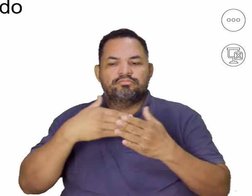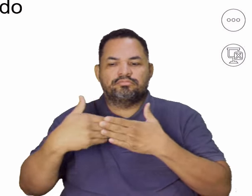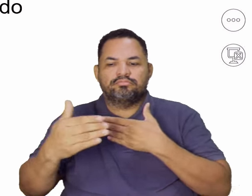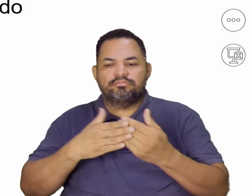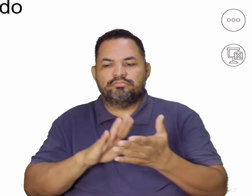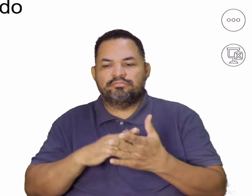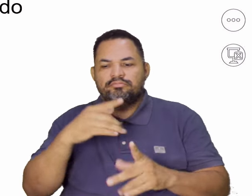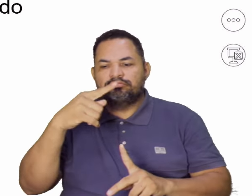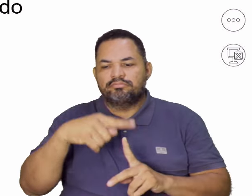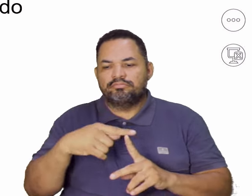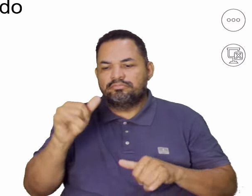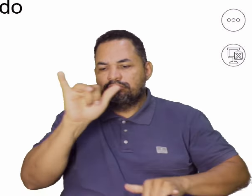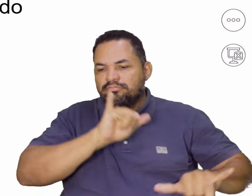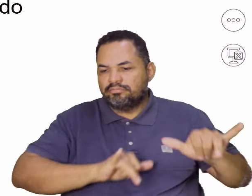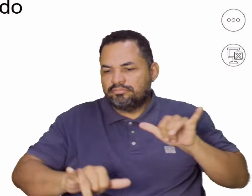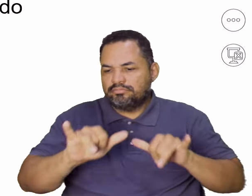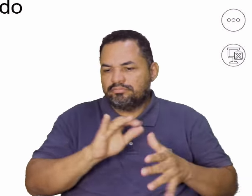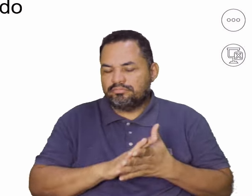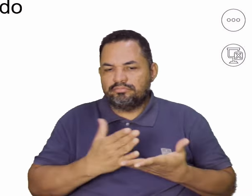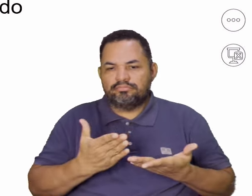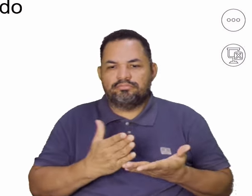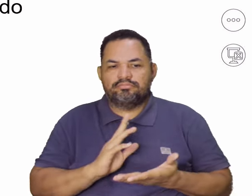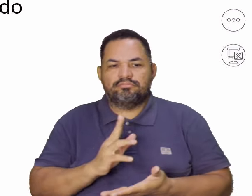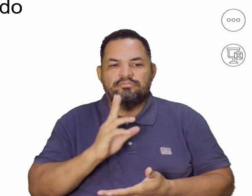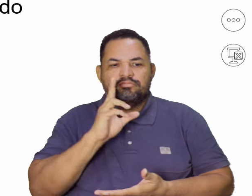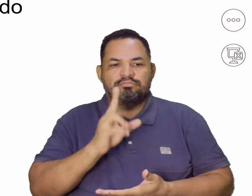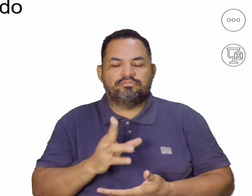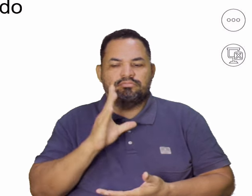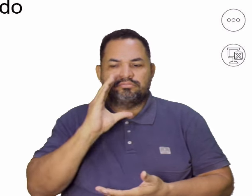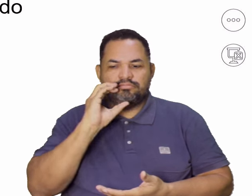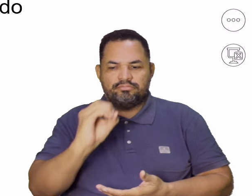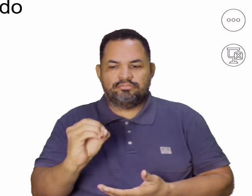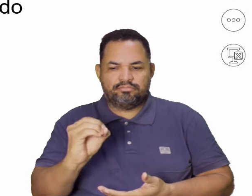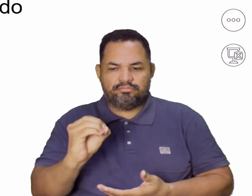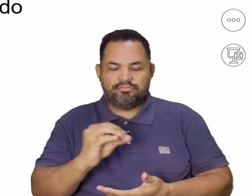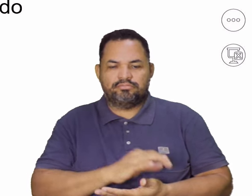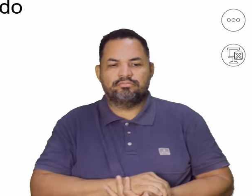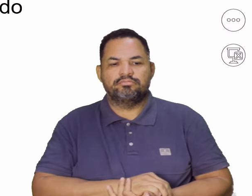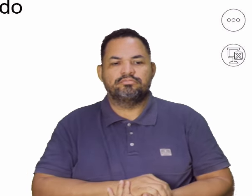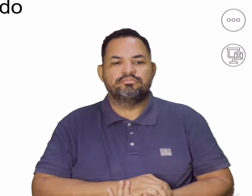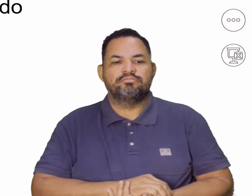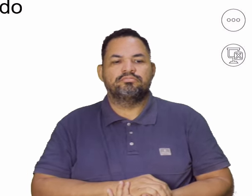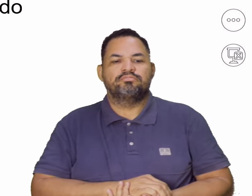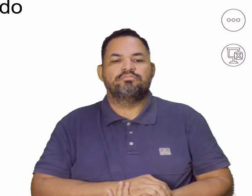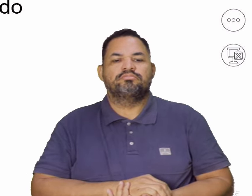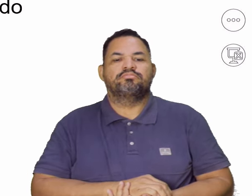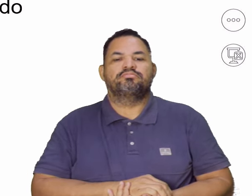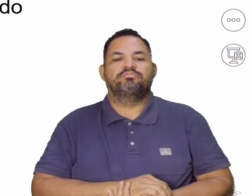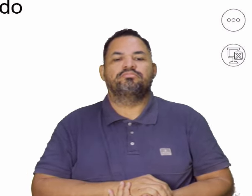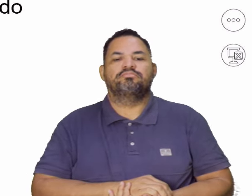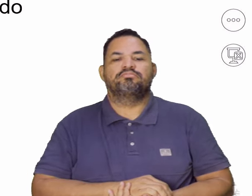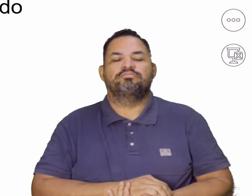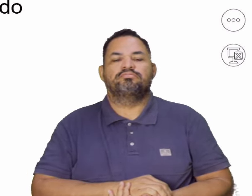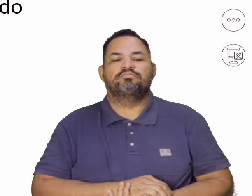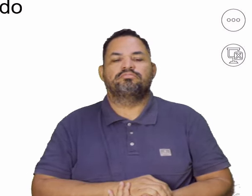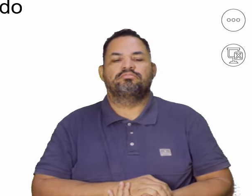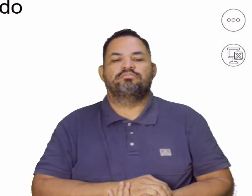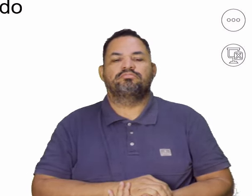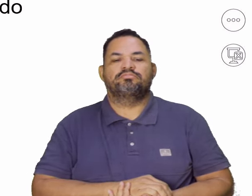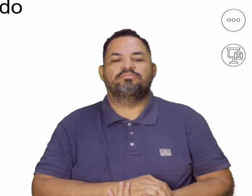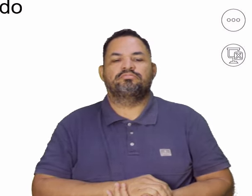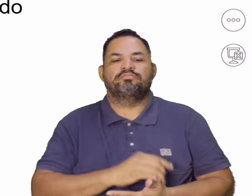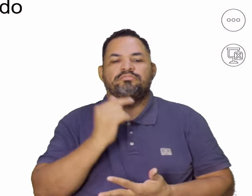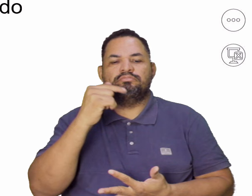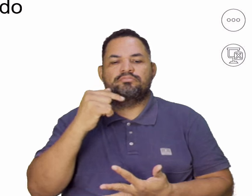qualquer espécie química neutra sempre será igual a zero e no caso de espécies